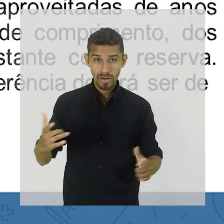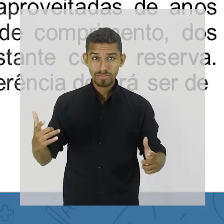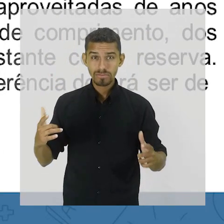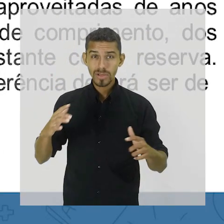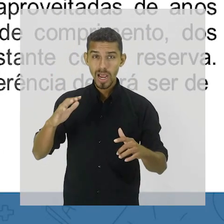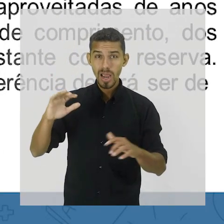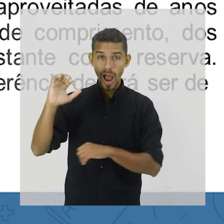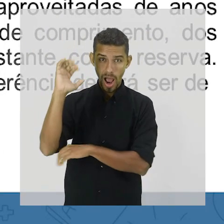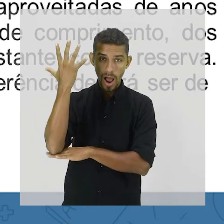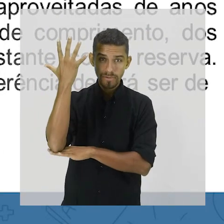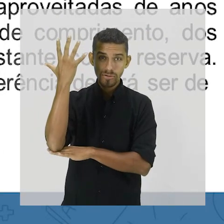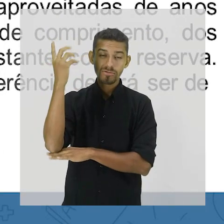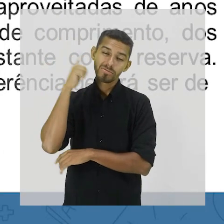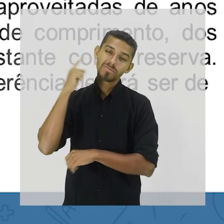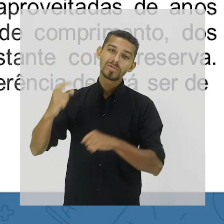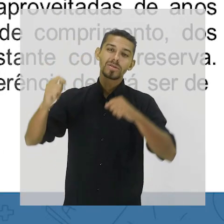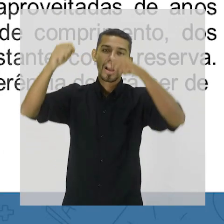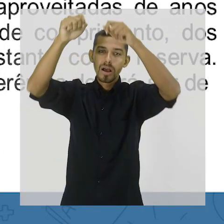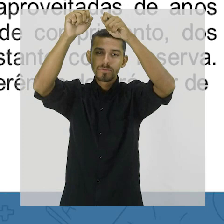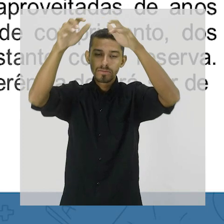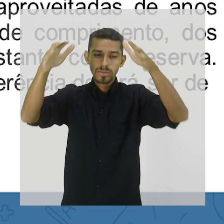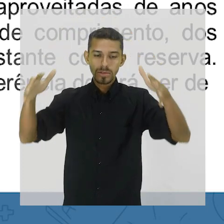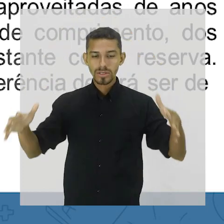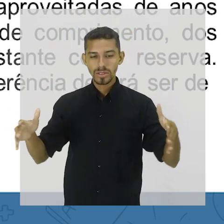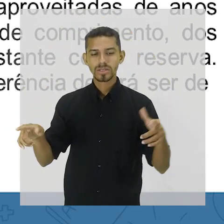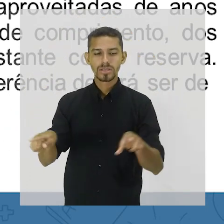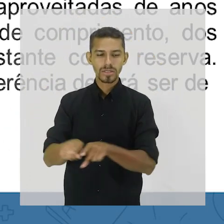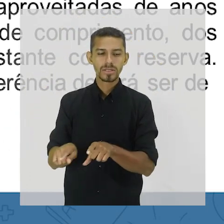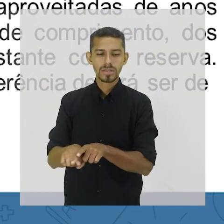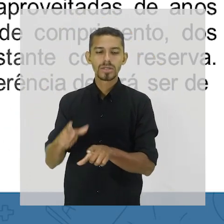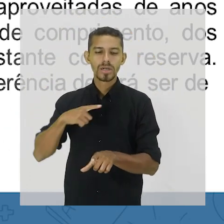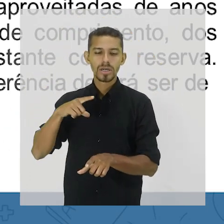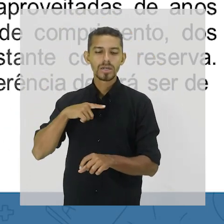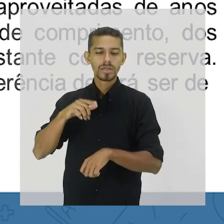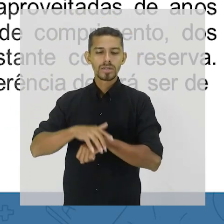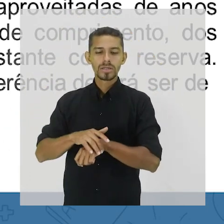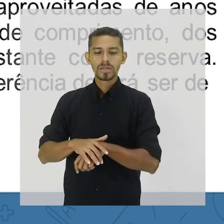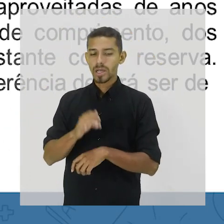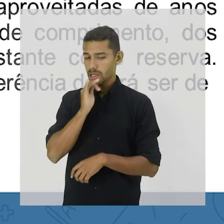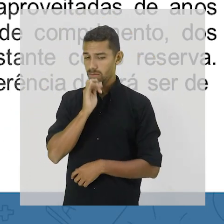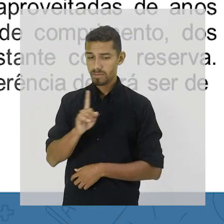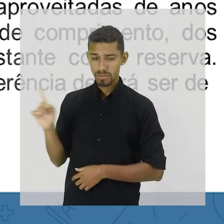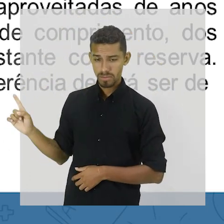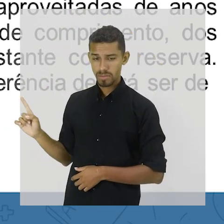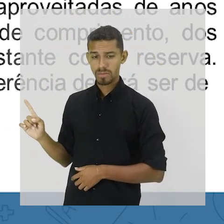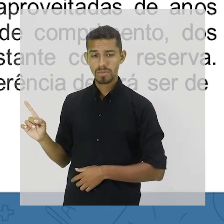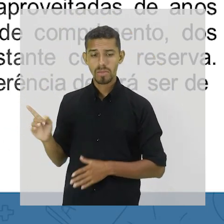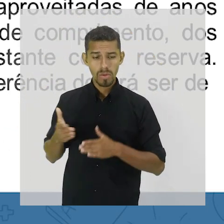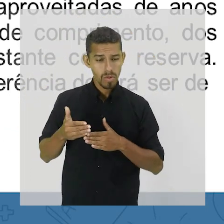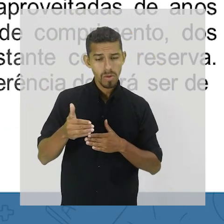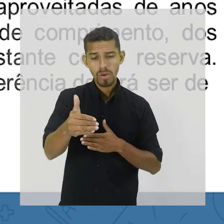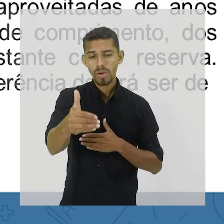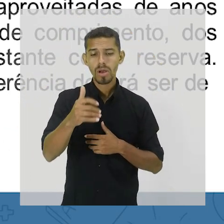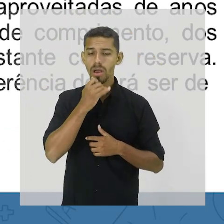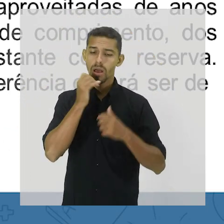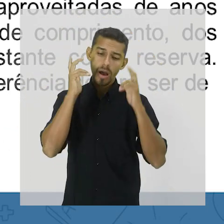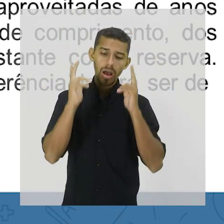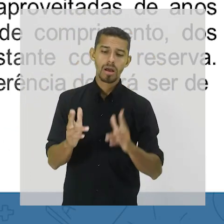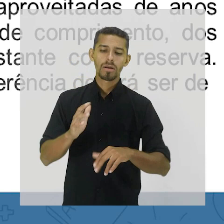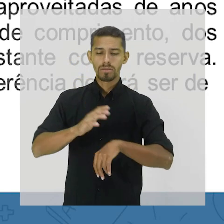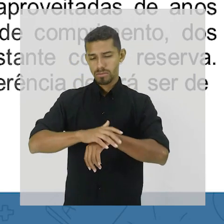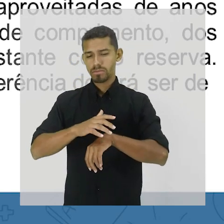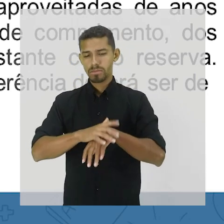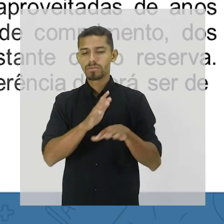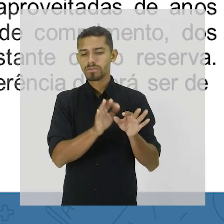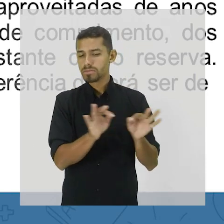ser feita colocando-se mangueiras de iluminação, considerando segmentos de reta de mesmo comprimento, a